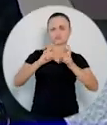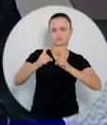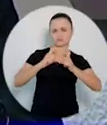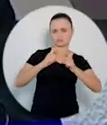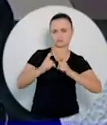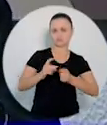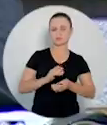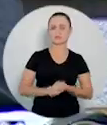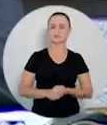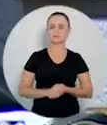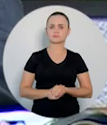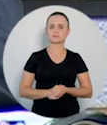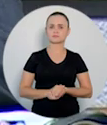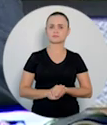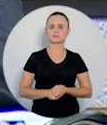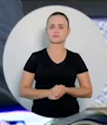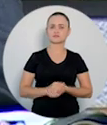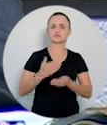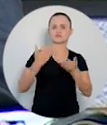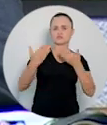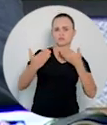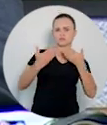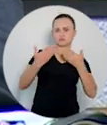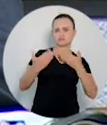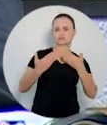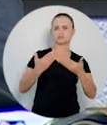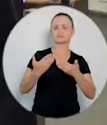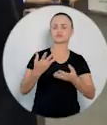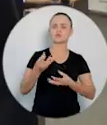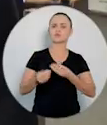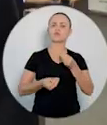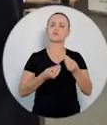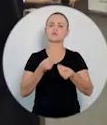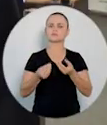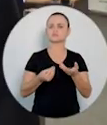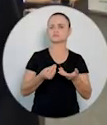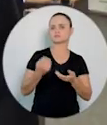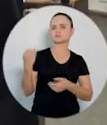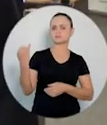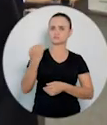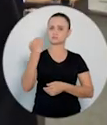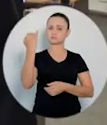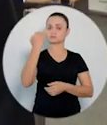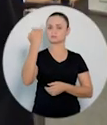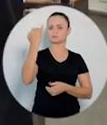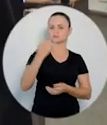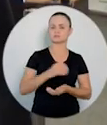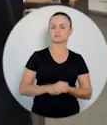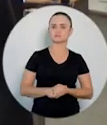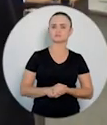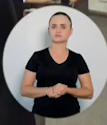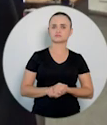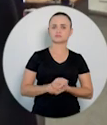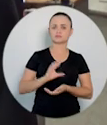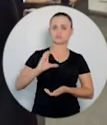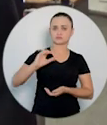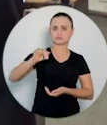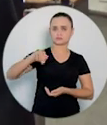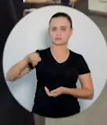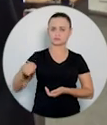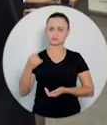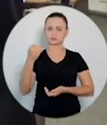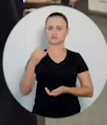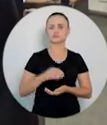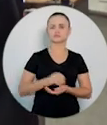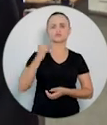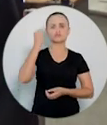pelos parlamentares sobre questões que estão em alta no cenário jurídico. Os senadores questionaram e requestionaram os temas que eles entendem,